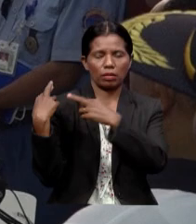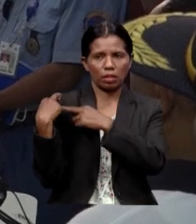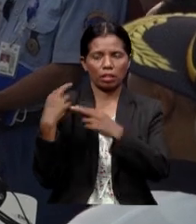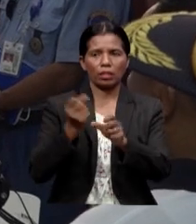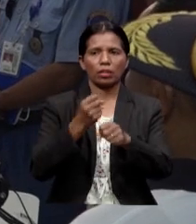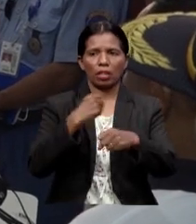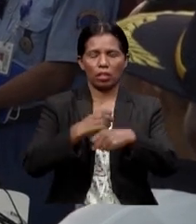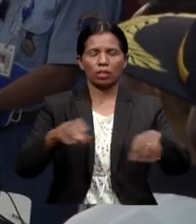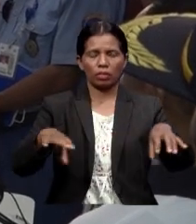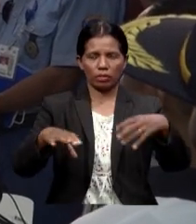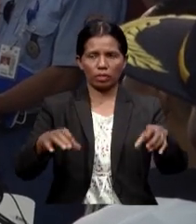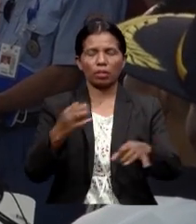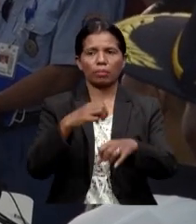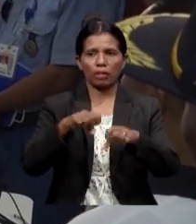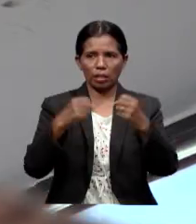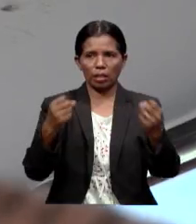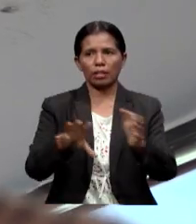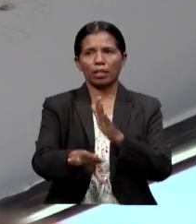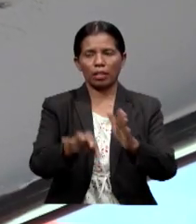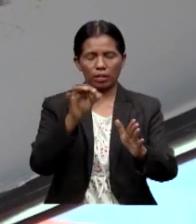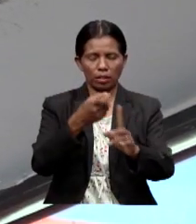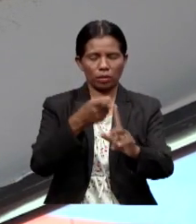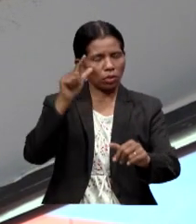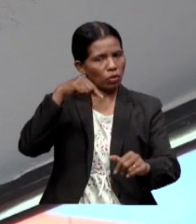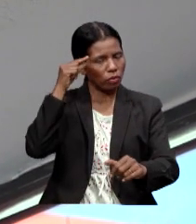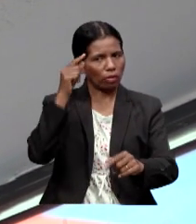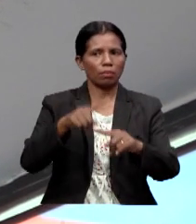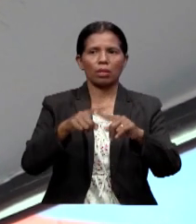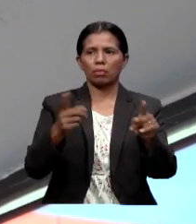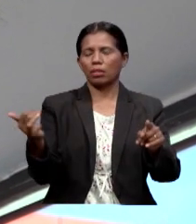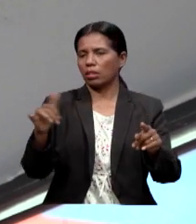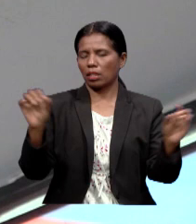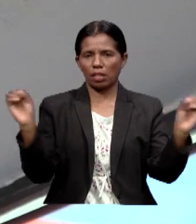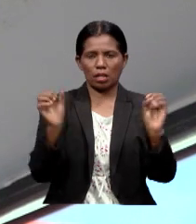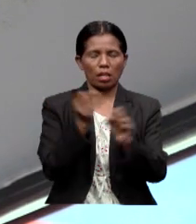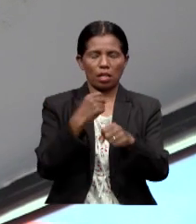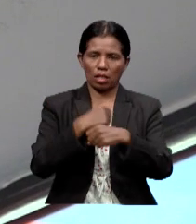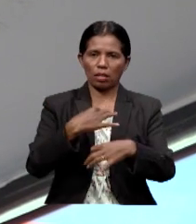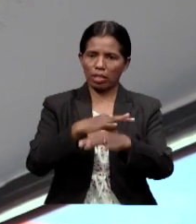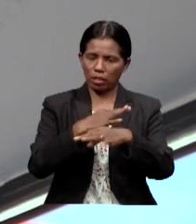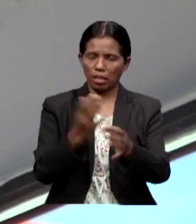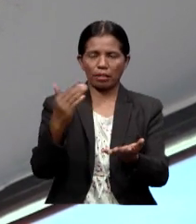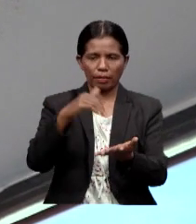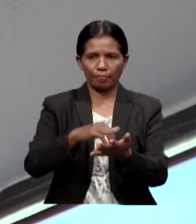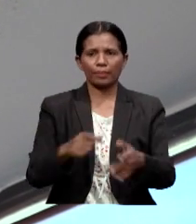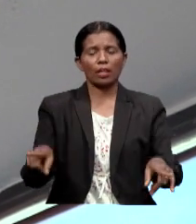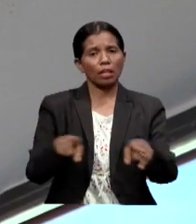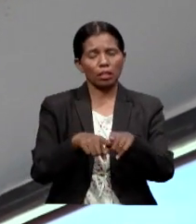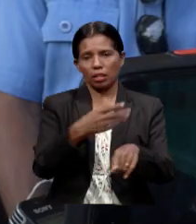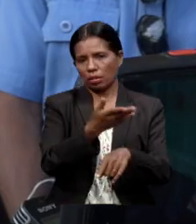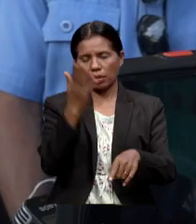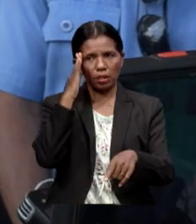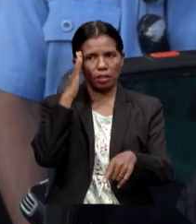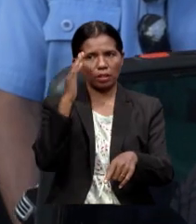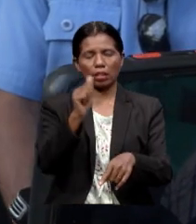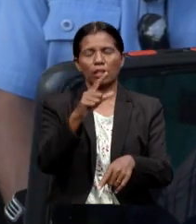do edifício NBAT, também retangou na contrato do governo, mas a realidade será a halo manutenção. Alfândega é a